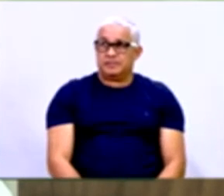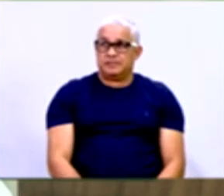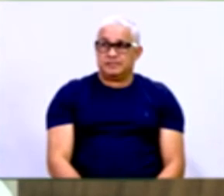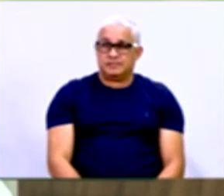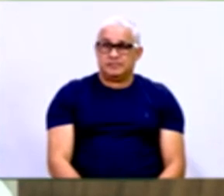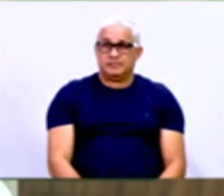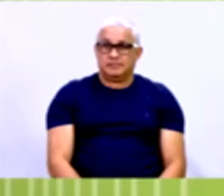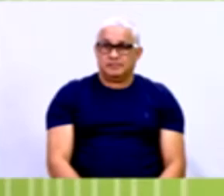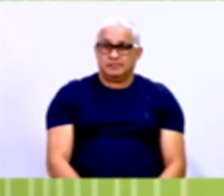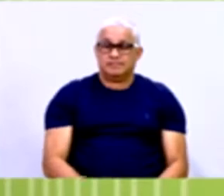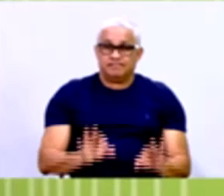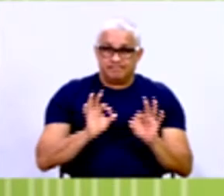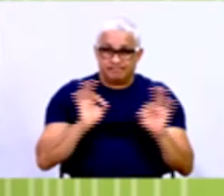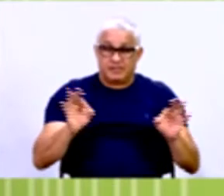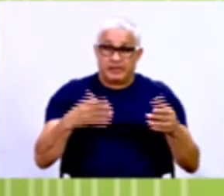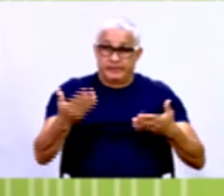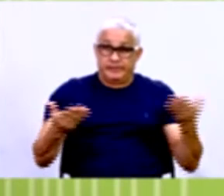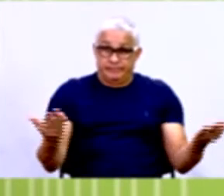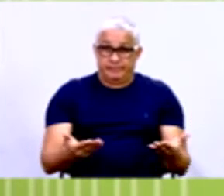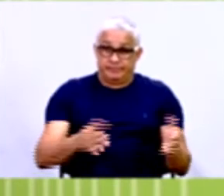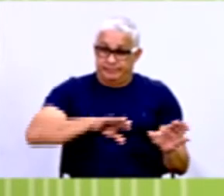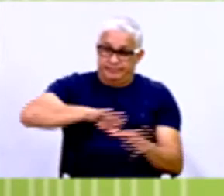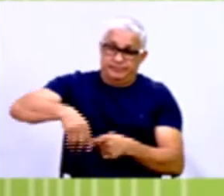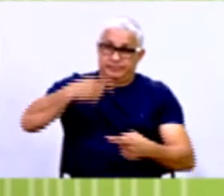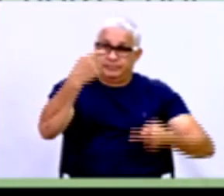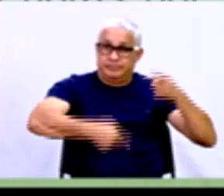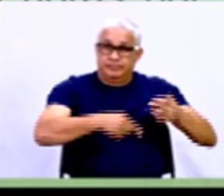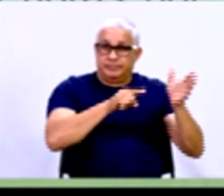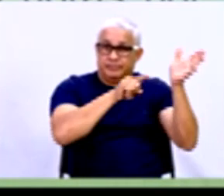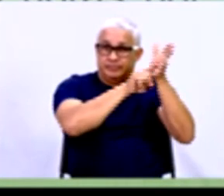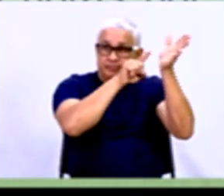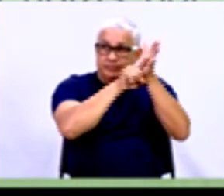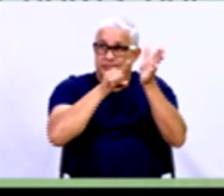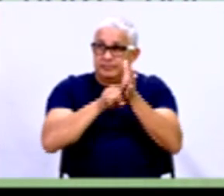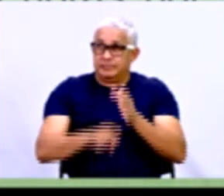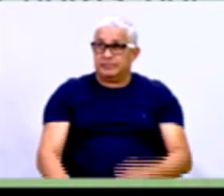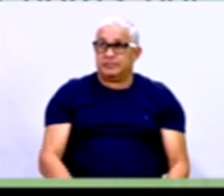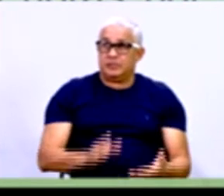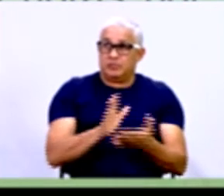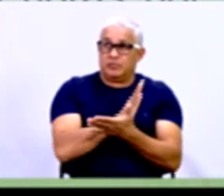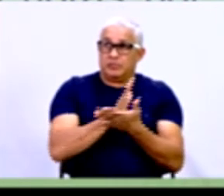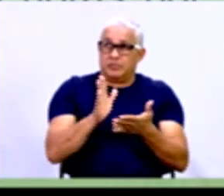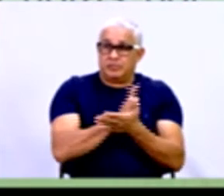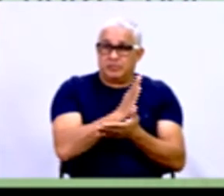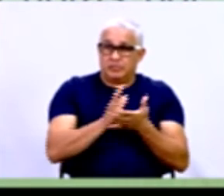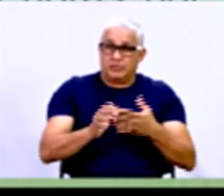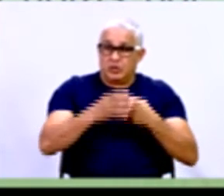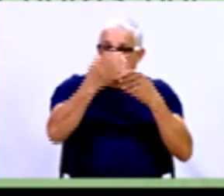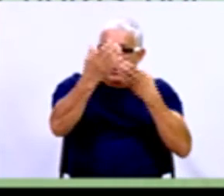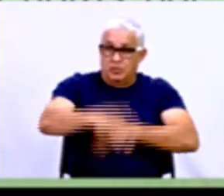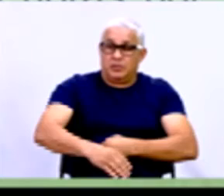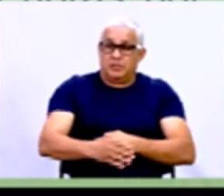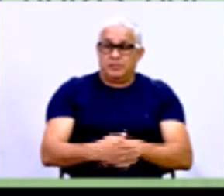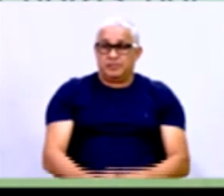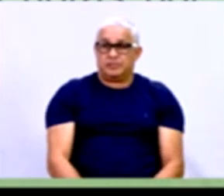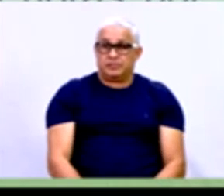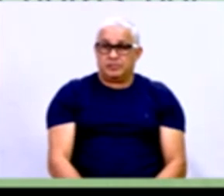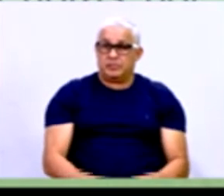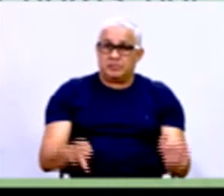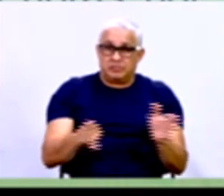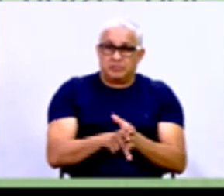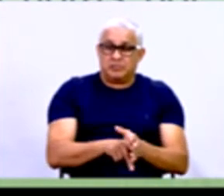Ótimo. Então vamos lá, vamos discutir agora as questões. Nós extraímos algumas questões de concursos públicos, né, de